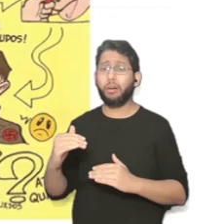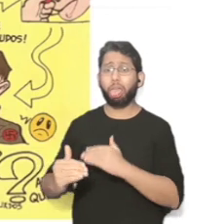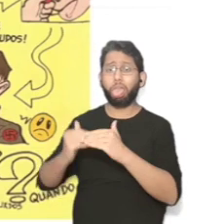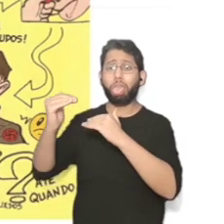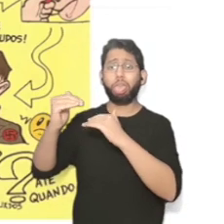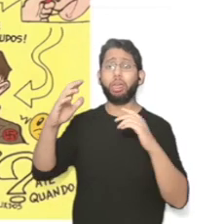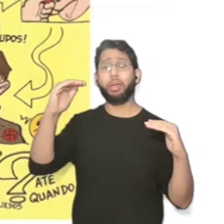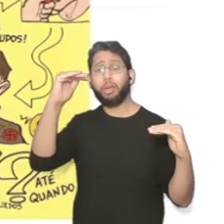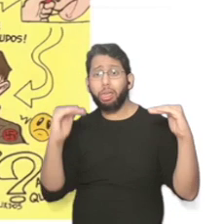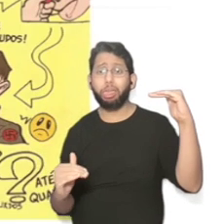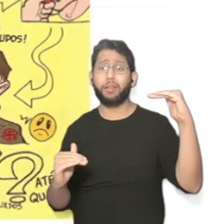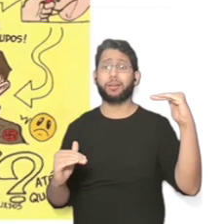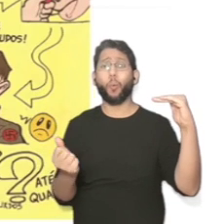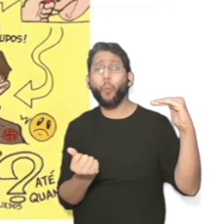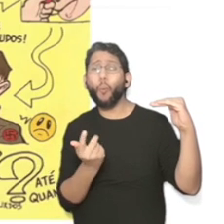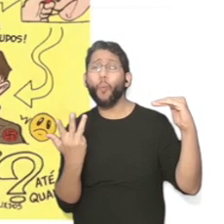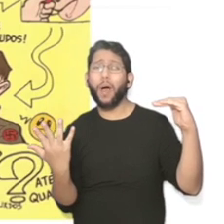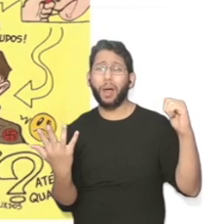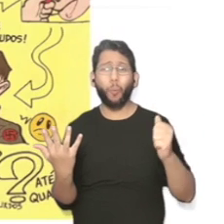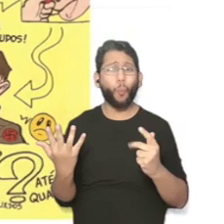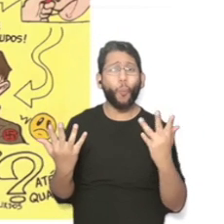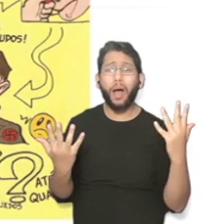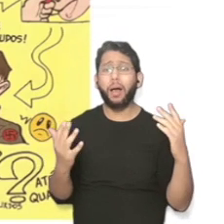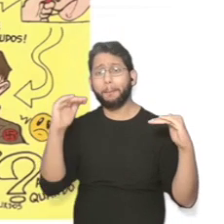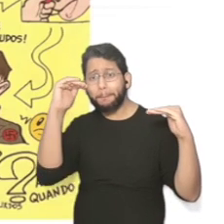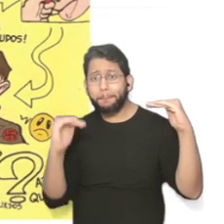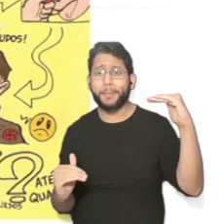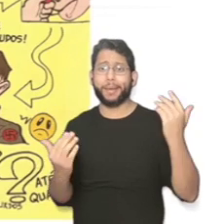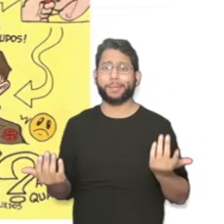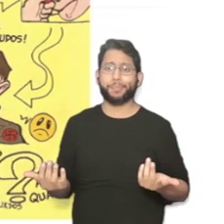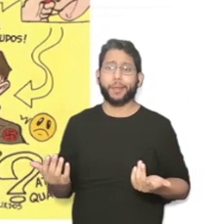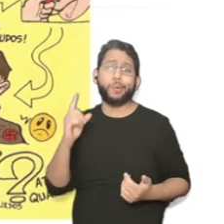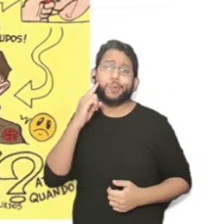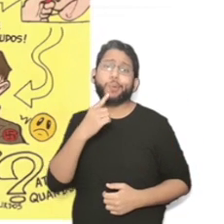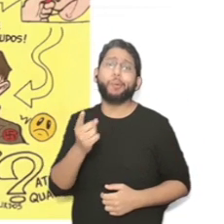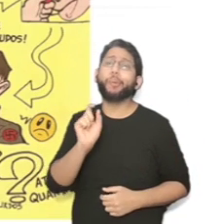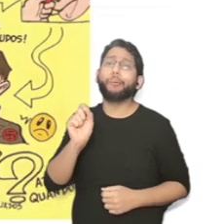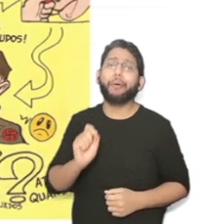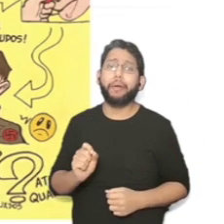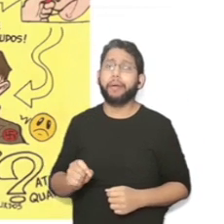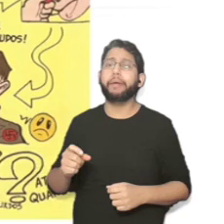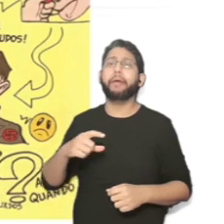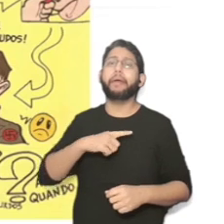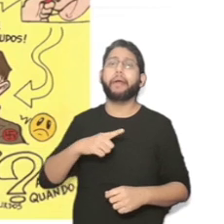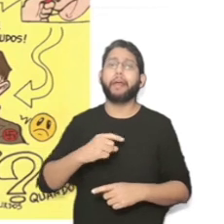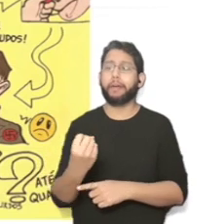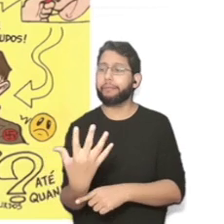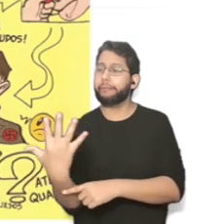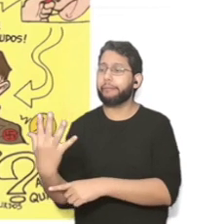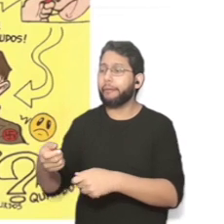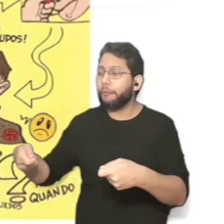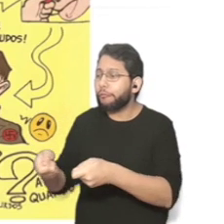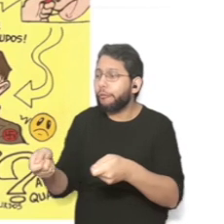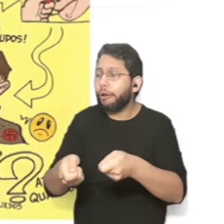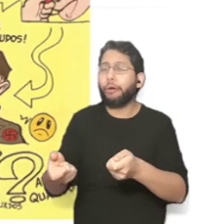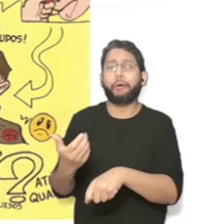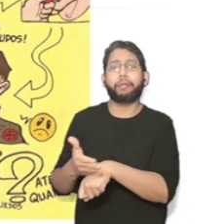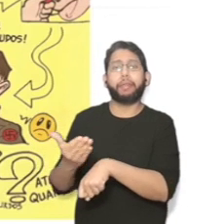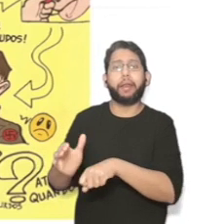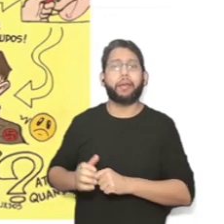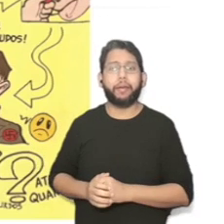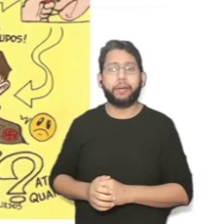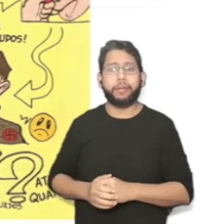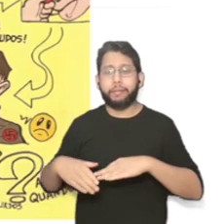mais cotidianas, de atividades mais mecânicas, como jardinagem, encadernação, sapataria,